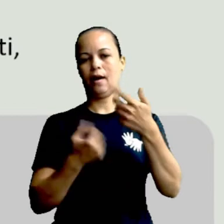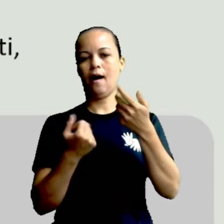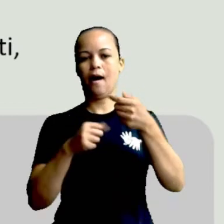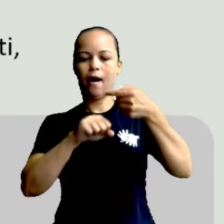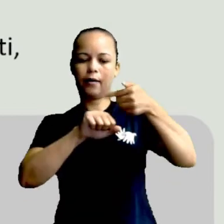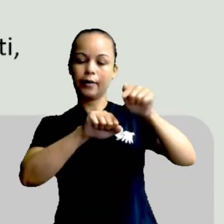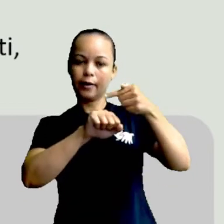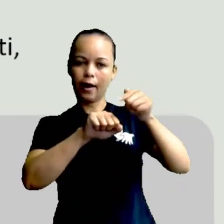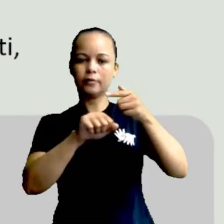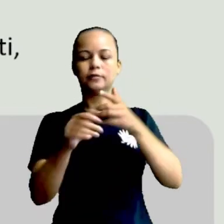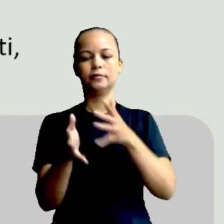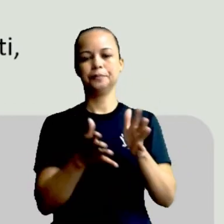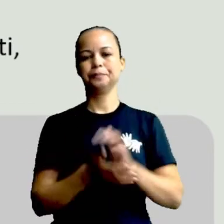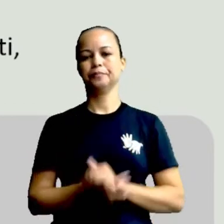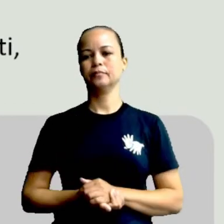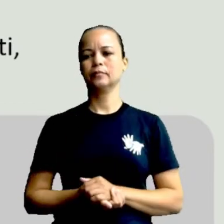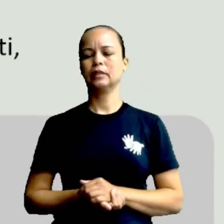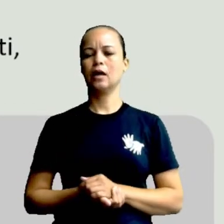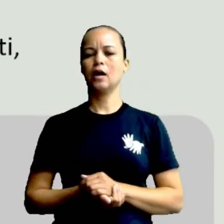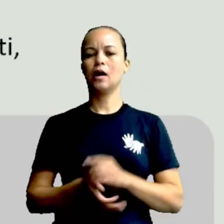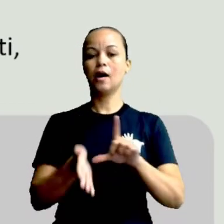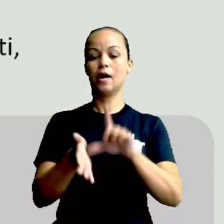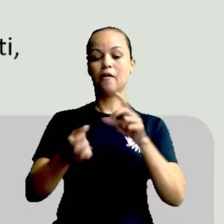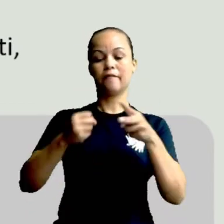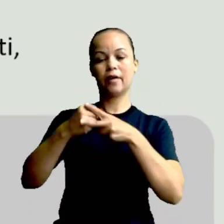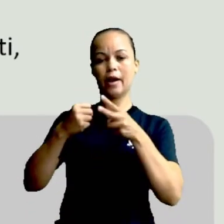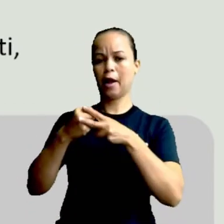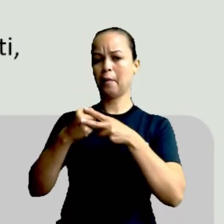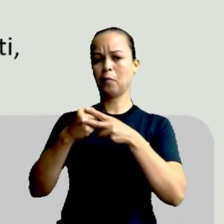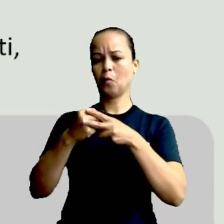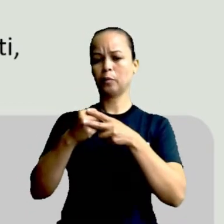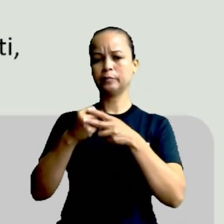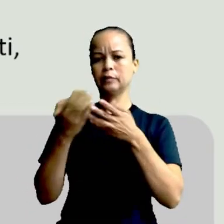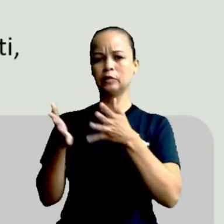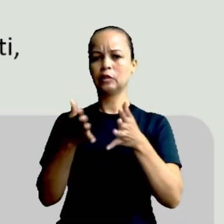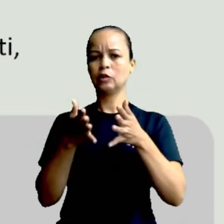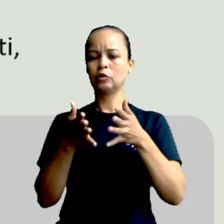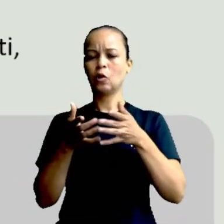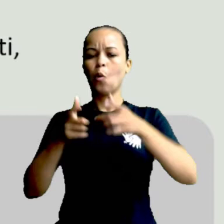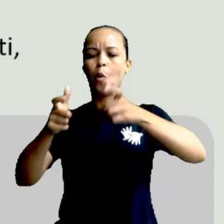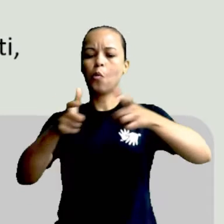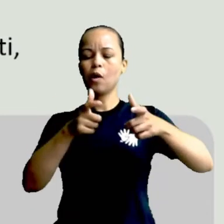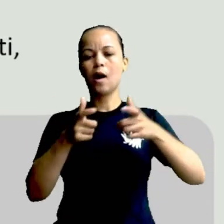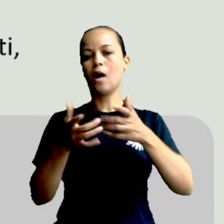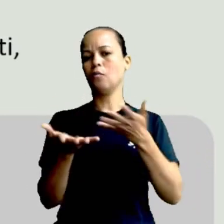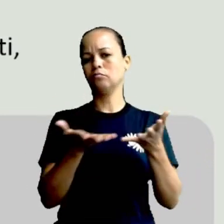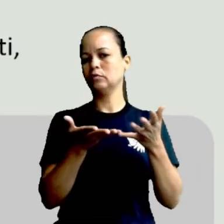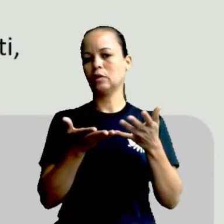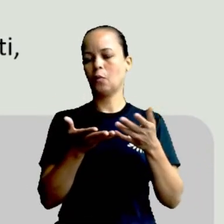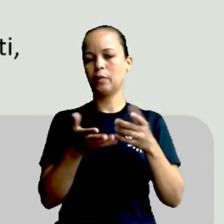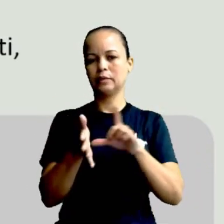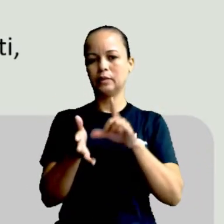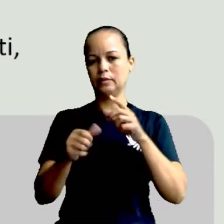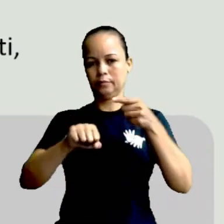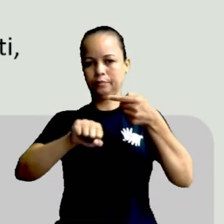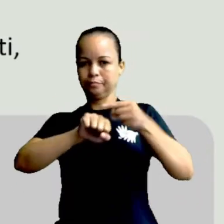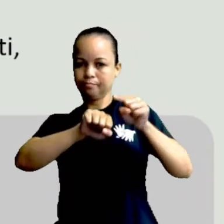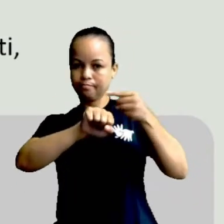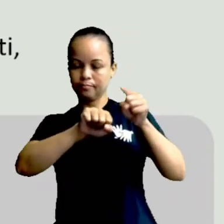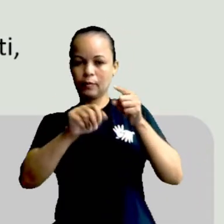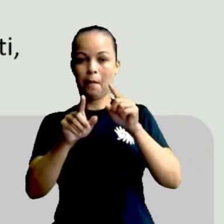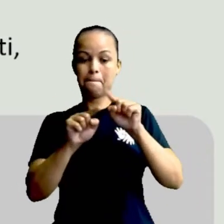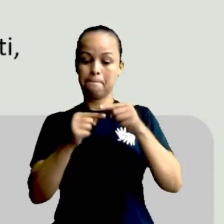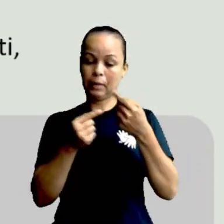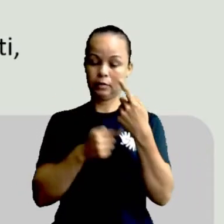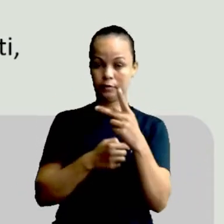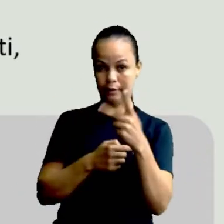de verbos que não indicam destino nós temos que verbos que indicam destinos é São precedidos de casa